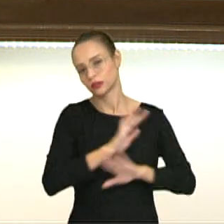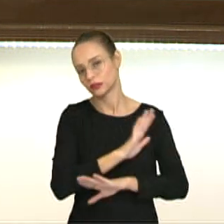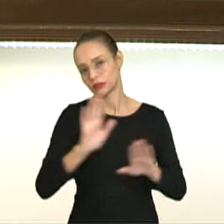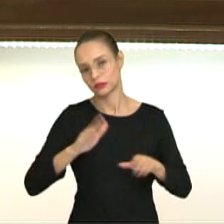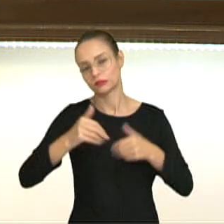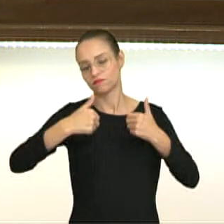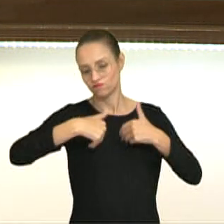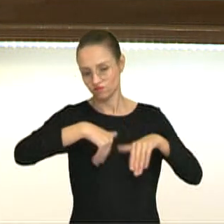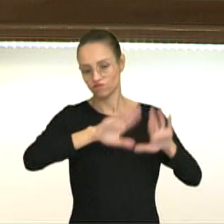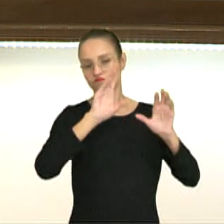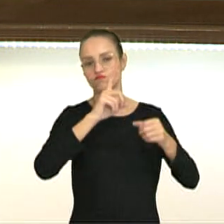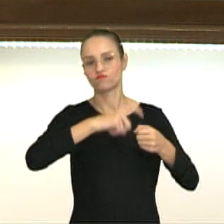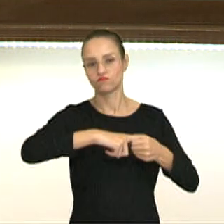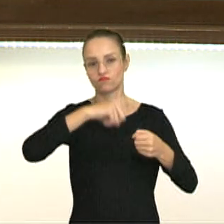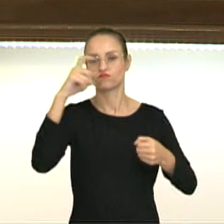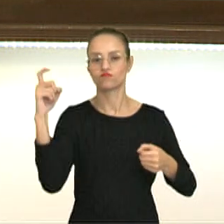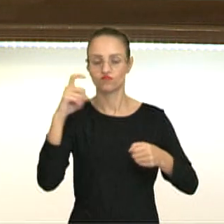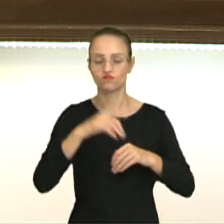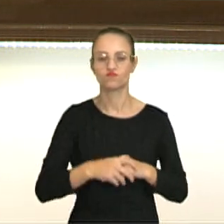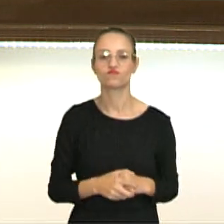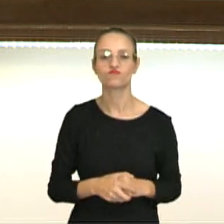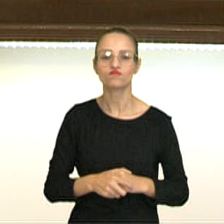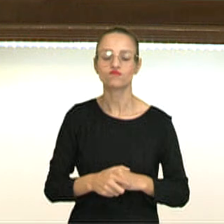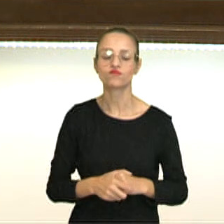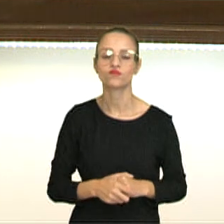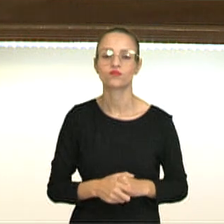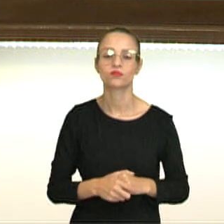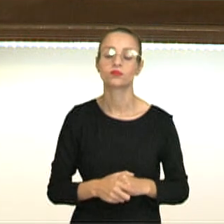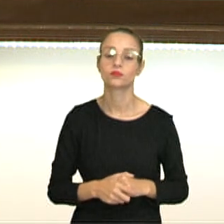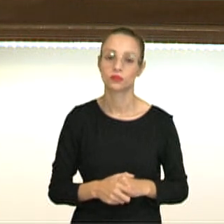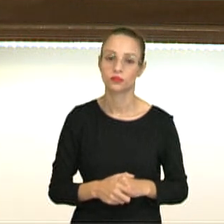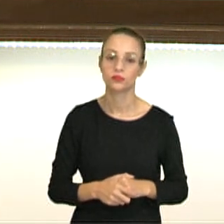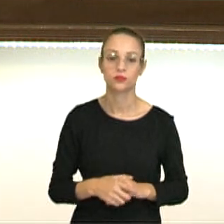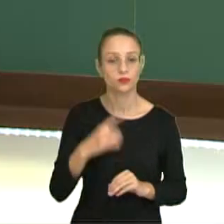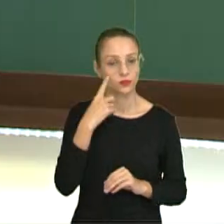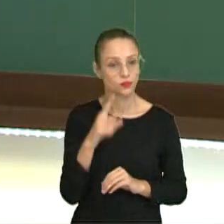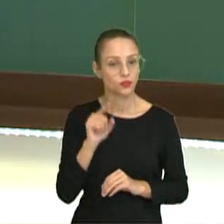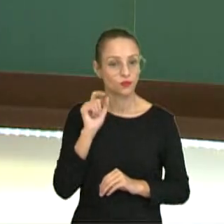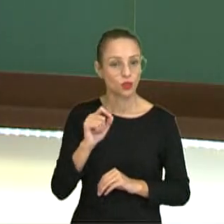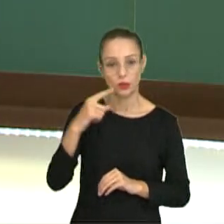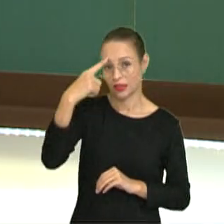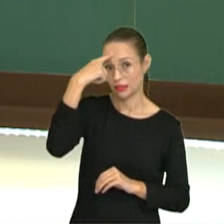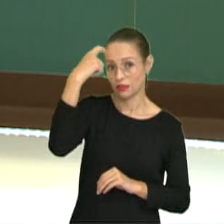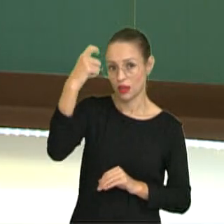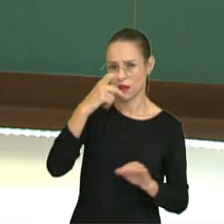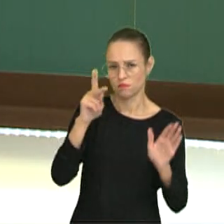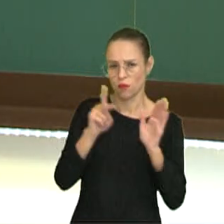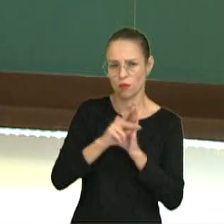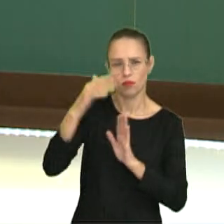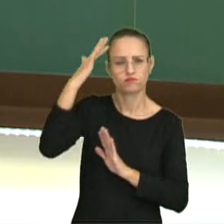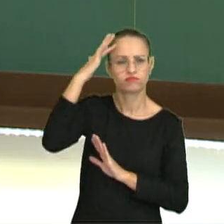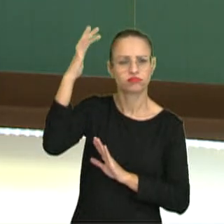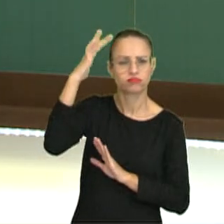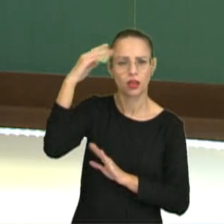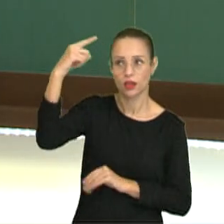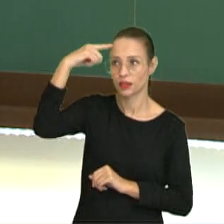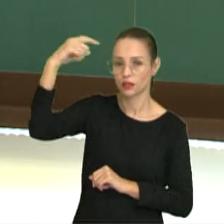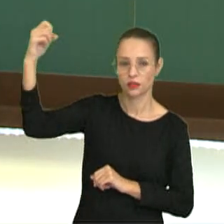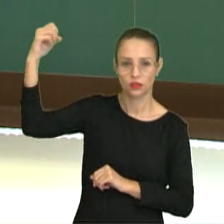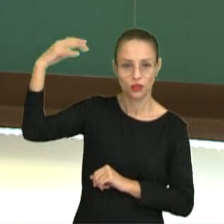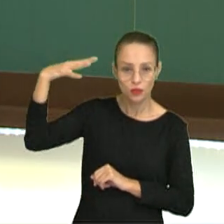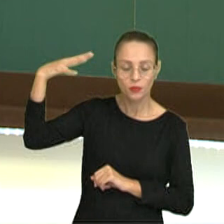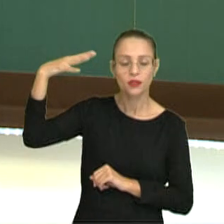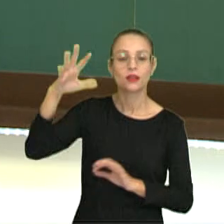território, então conhecido como 13 colônias. Então a gente vê que essas ideias iluministas, essas ideias de liberdade e